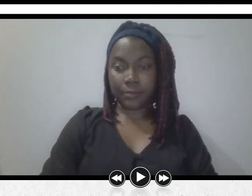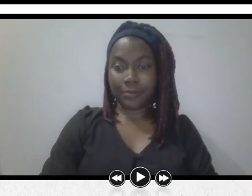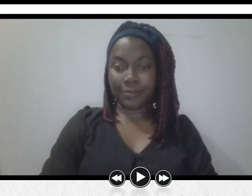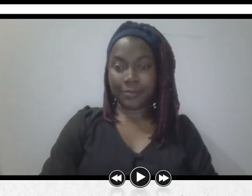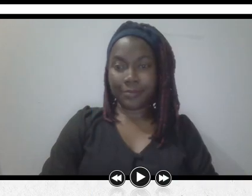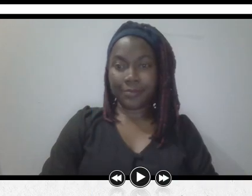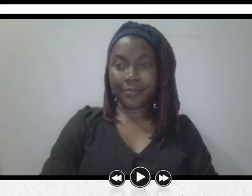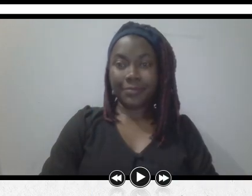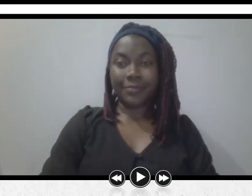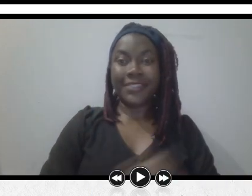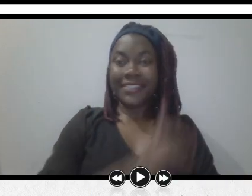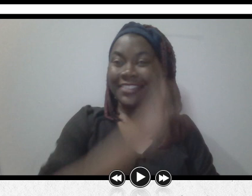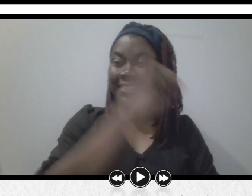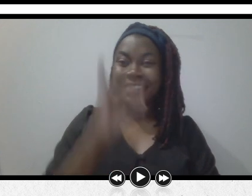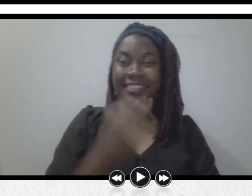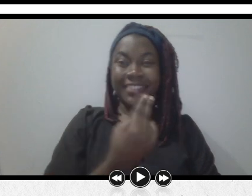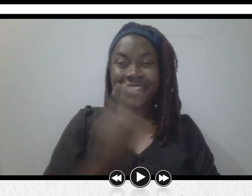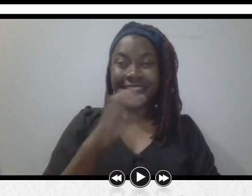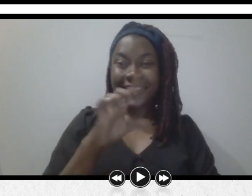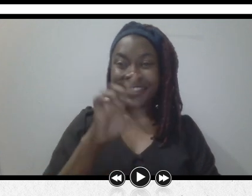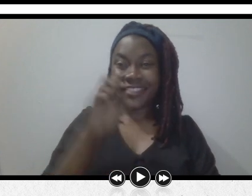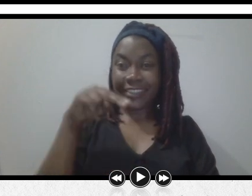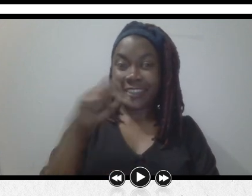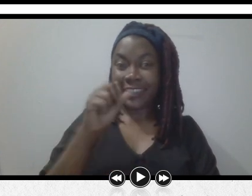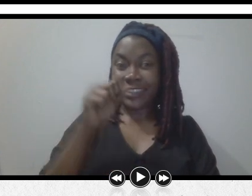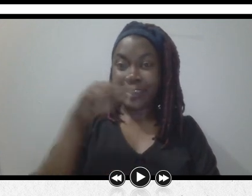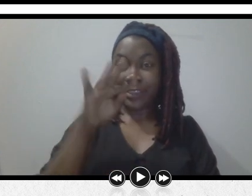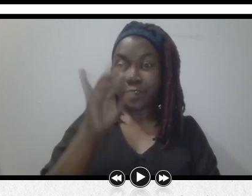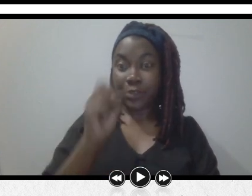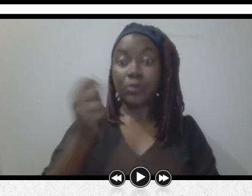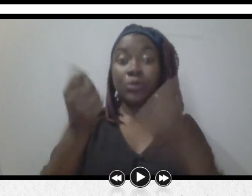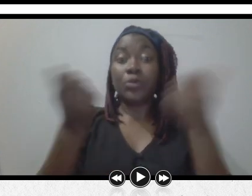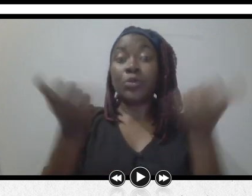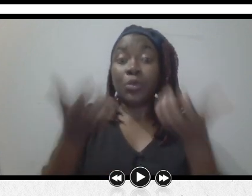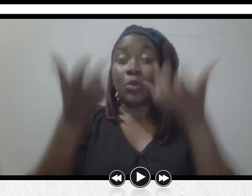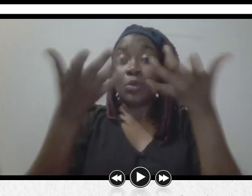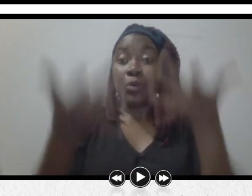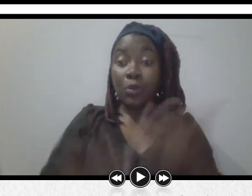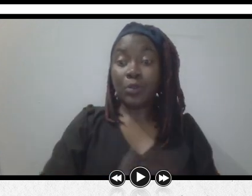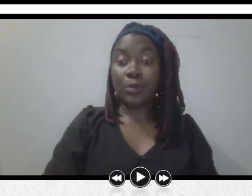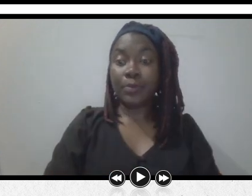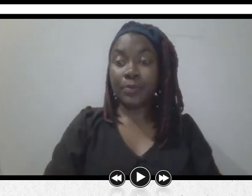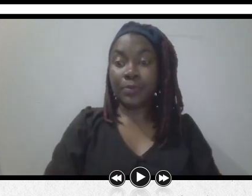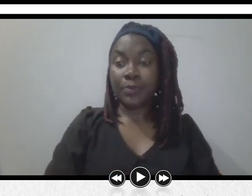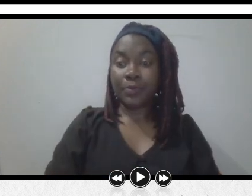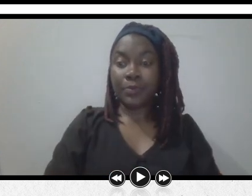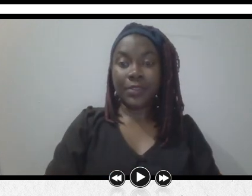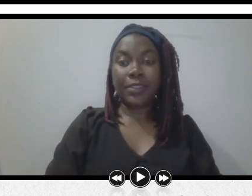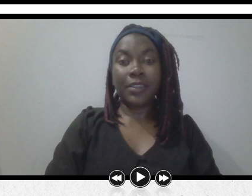Olá, meu nome é Ellen Santos e hoje nós falaremos sobre triagem, reciclagem dos resíduos sólidos e economia